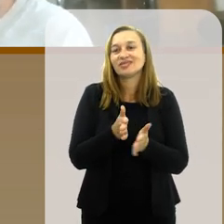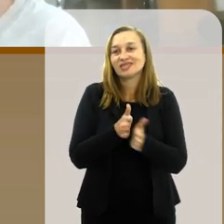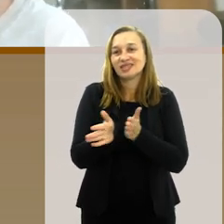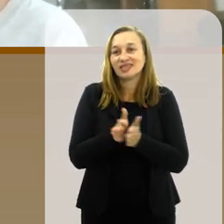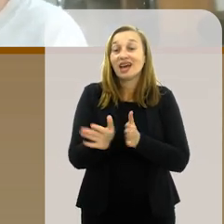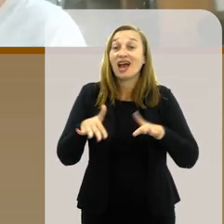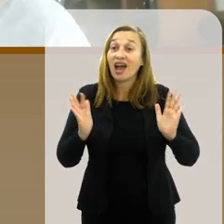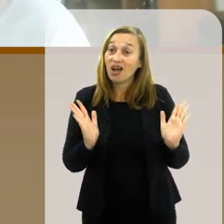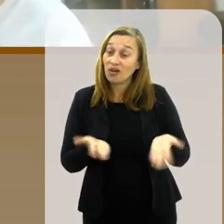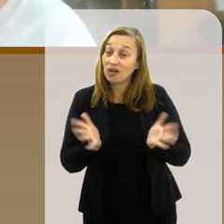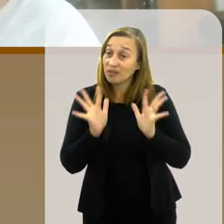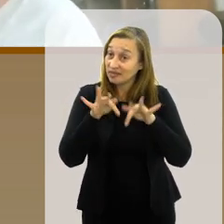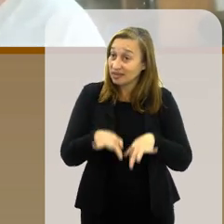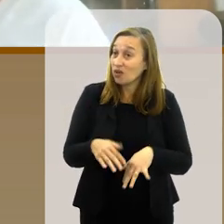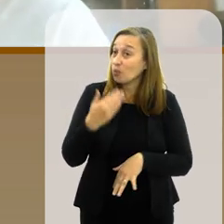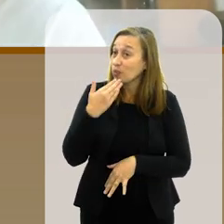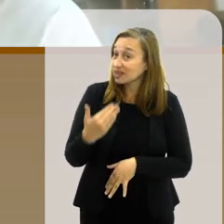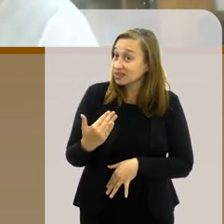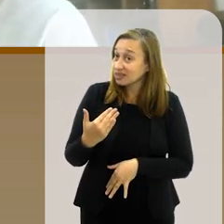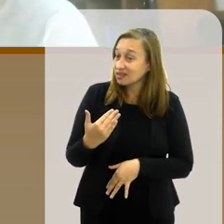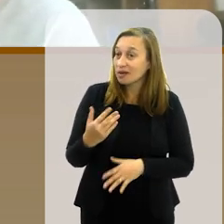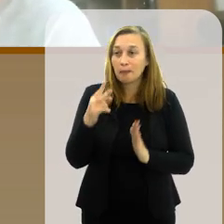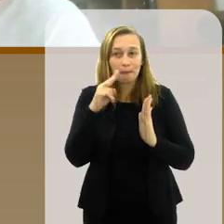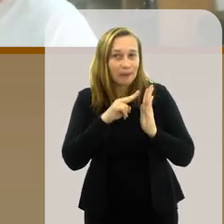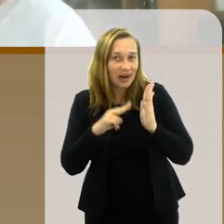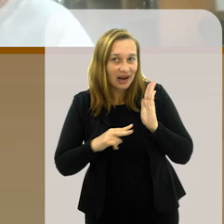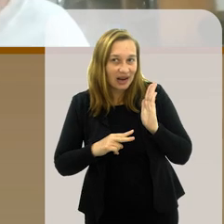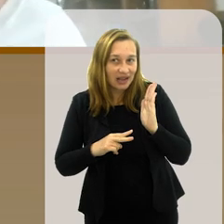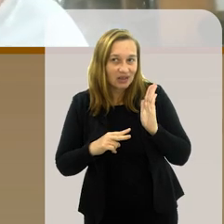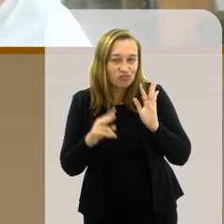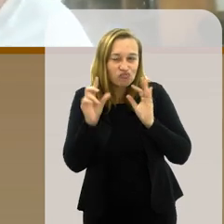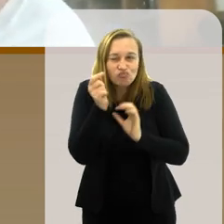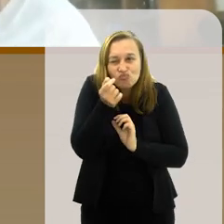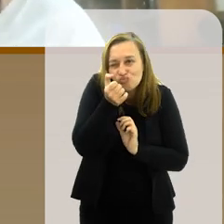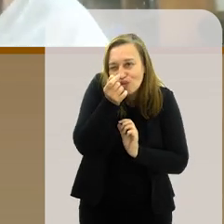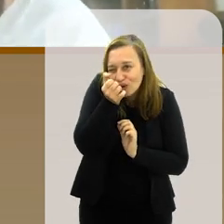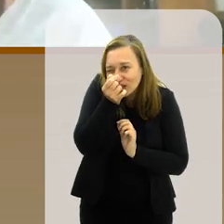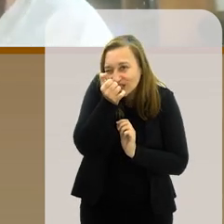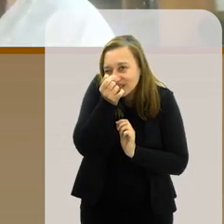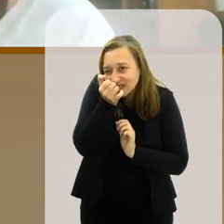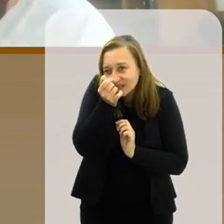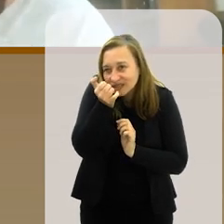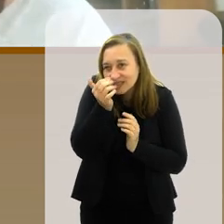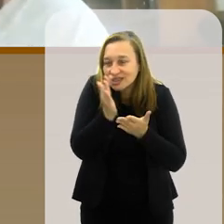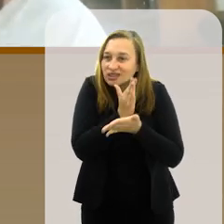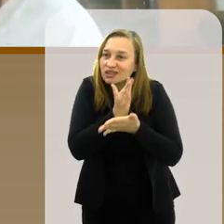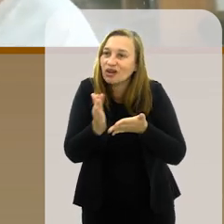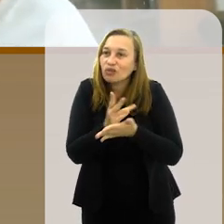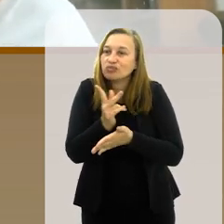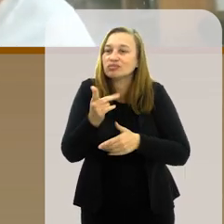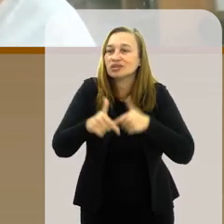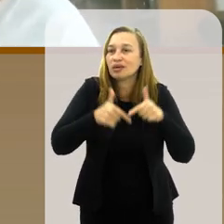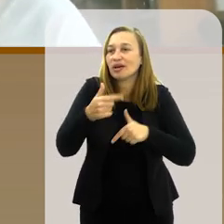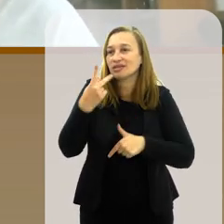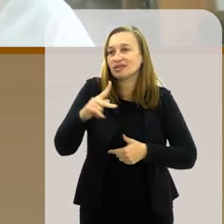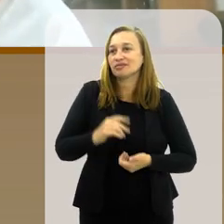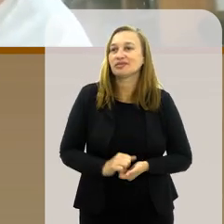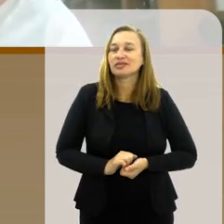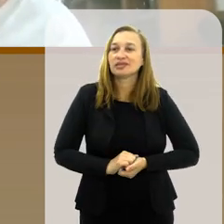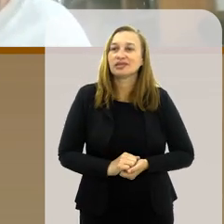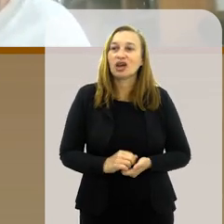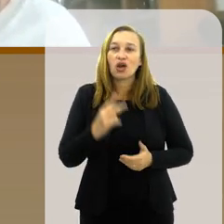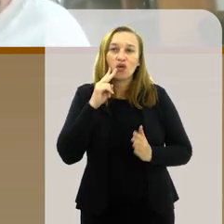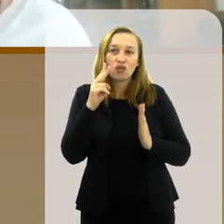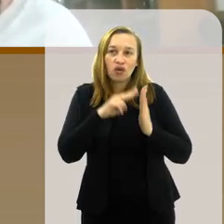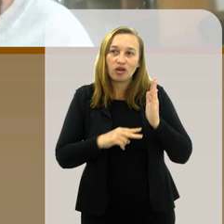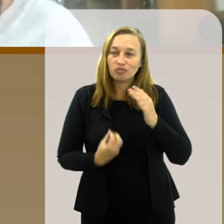sair. agora para a gente encerrar, eu vou te pedir então para ler um pouquinho de algum trabalho